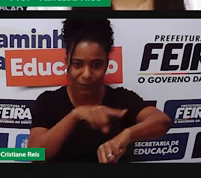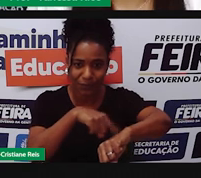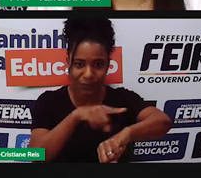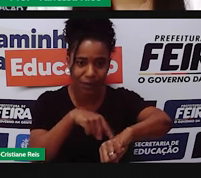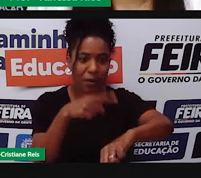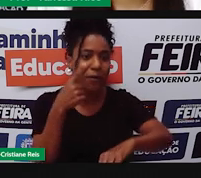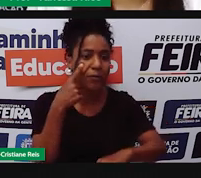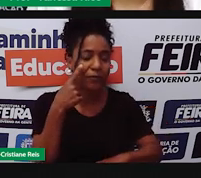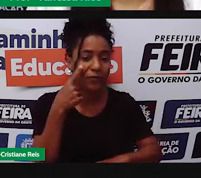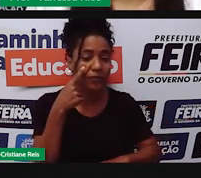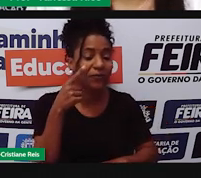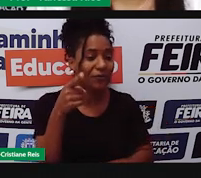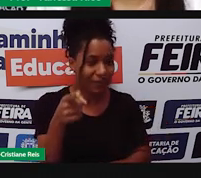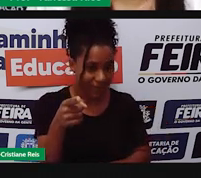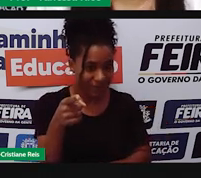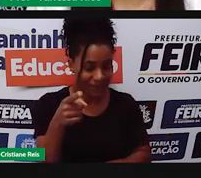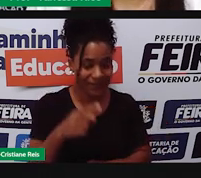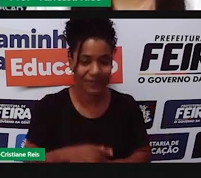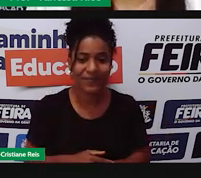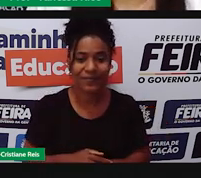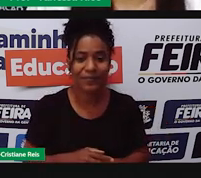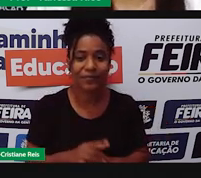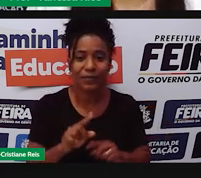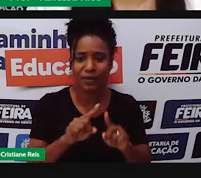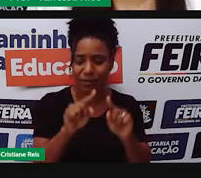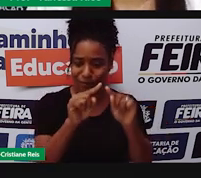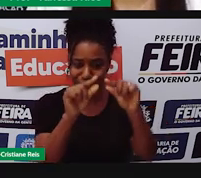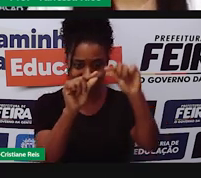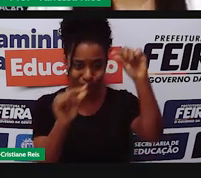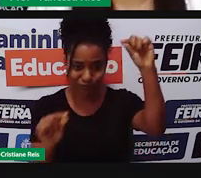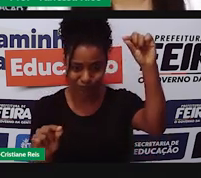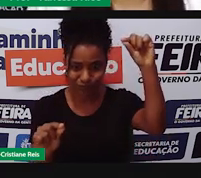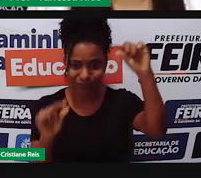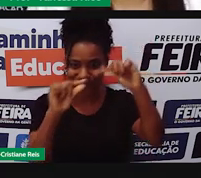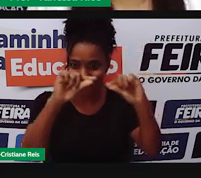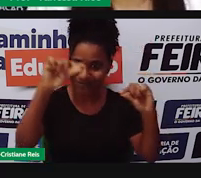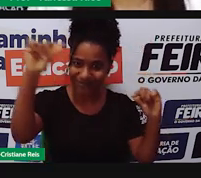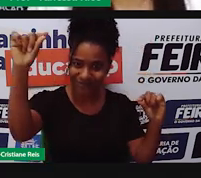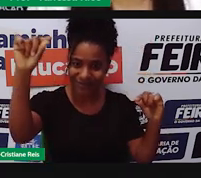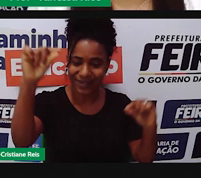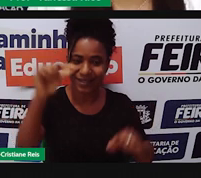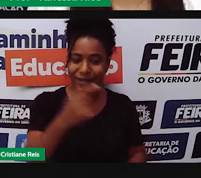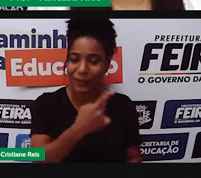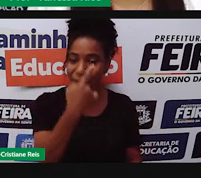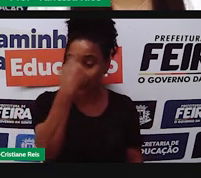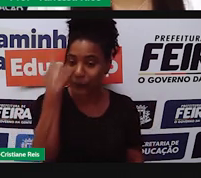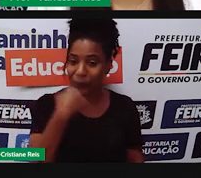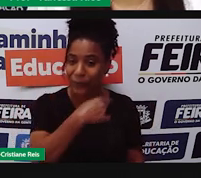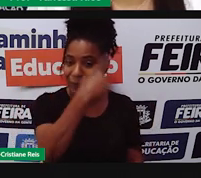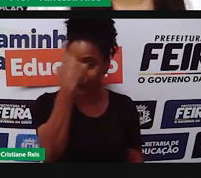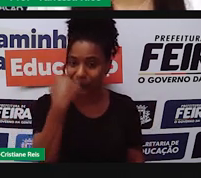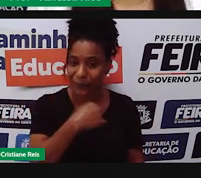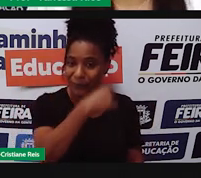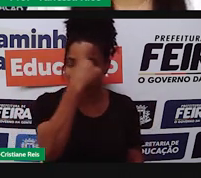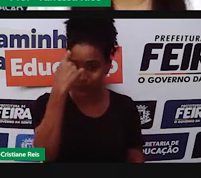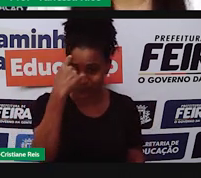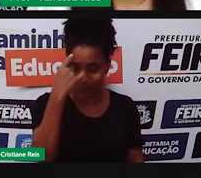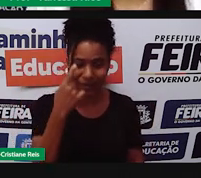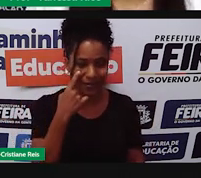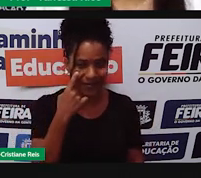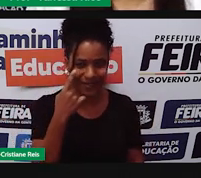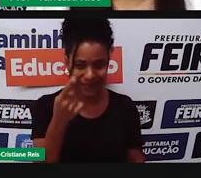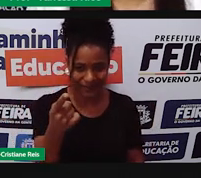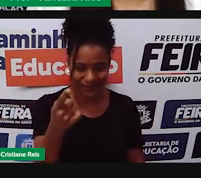quem determina, não é? E que horas são, quando eu quero saber o relógio, as horas olhando no relógio